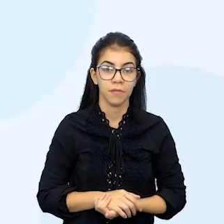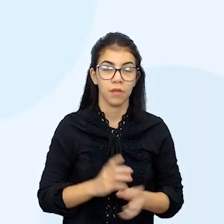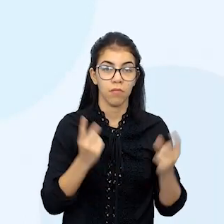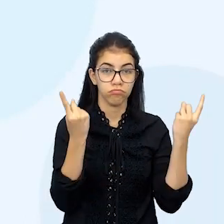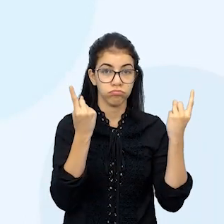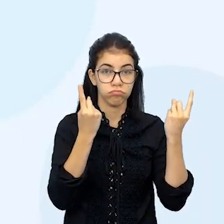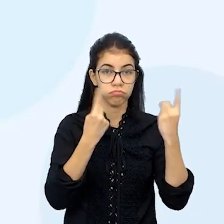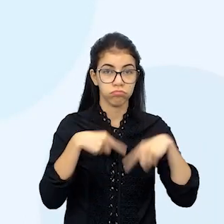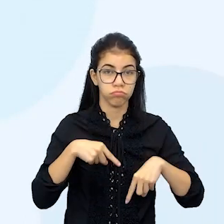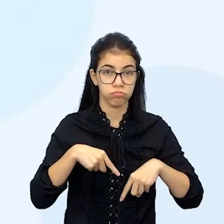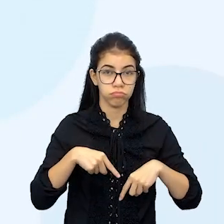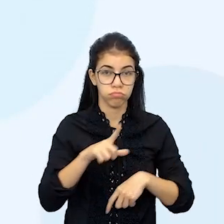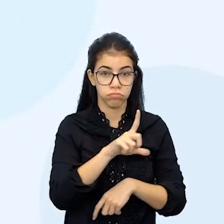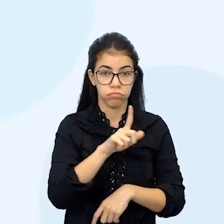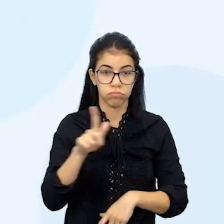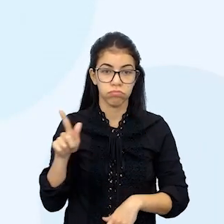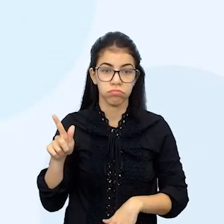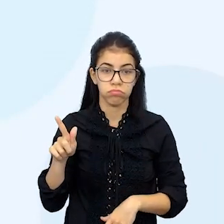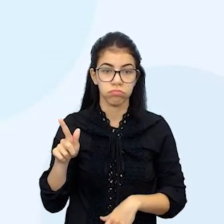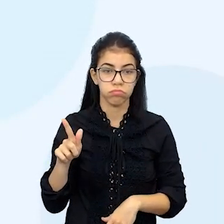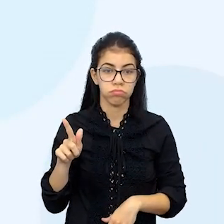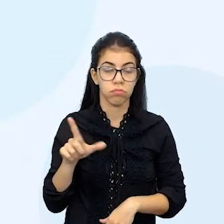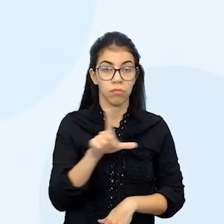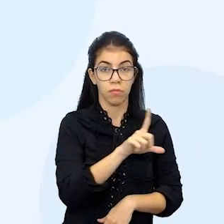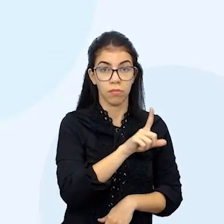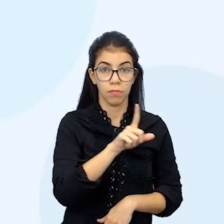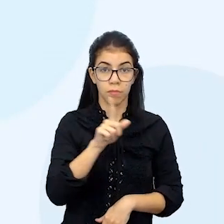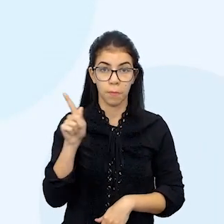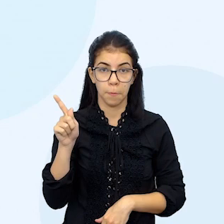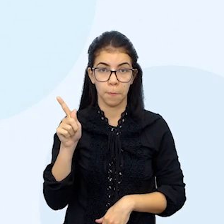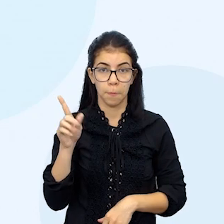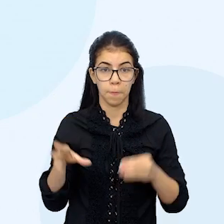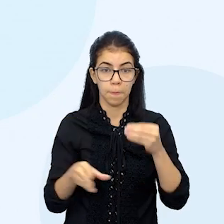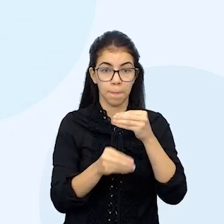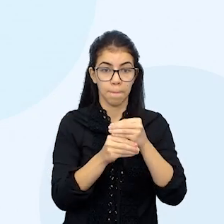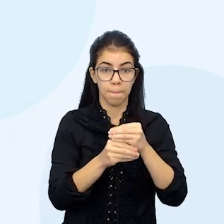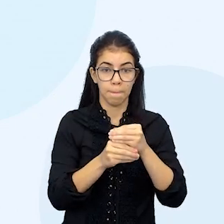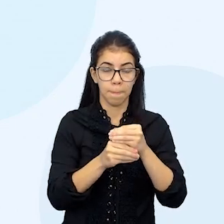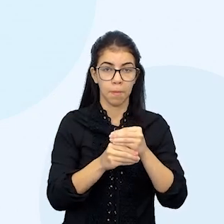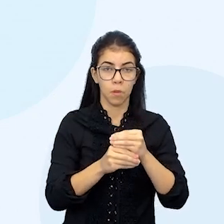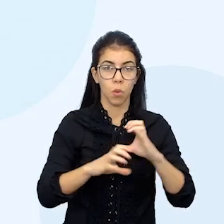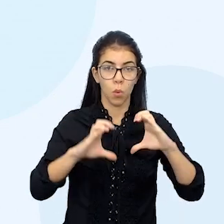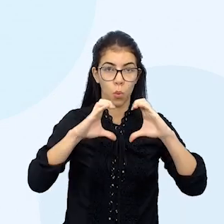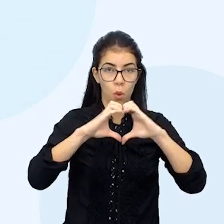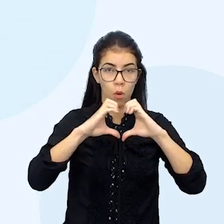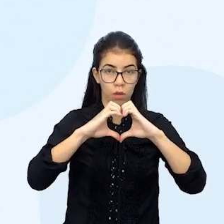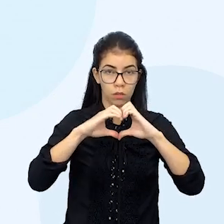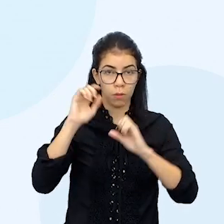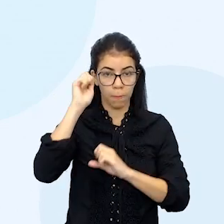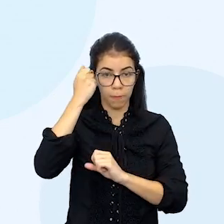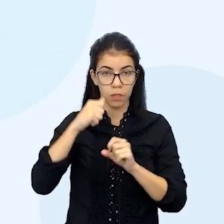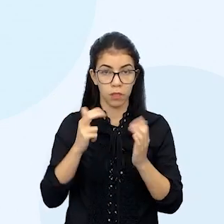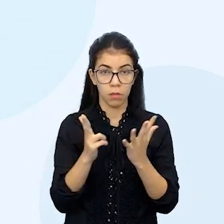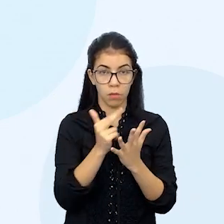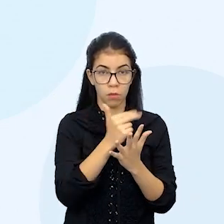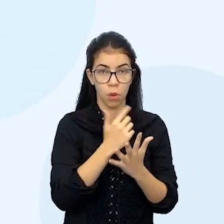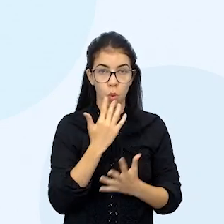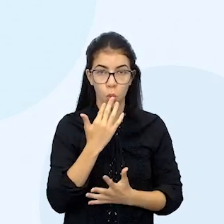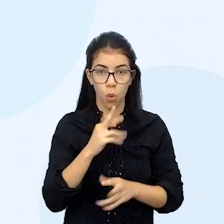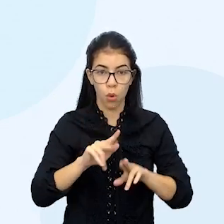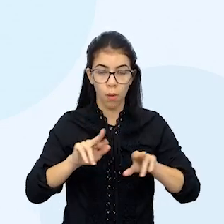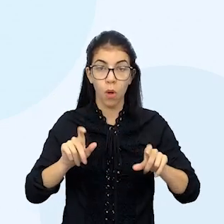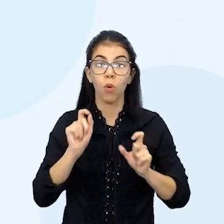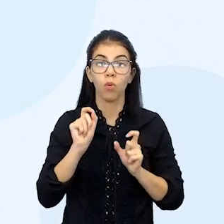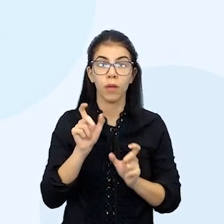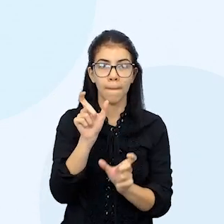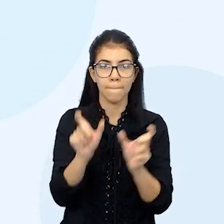Desafio de linguagens. Linguagem inclui coração na cor preta e azul, com um desenho colorido simbolizando